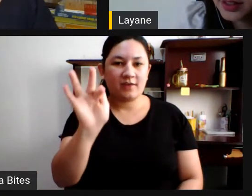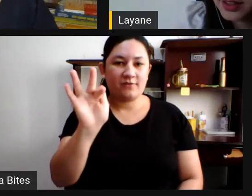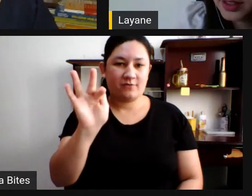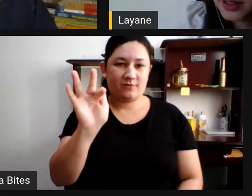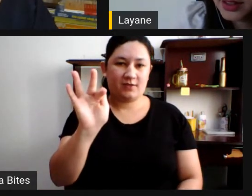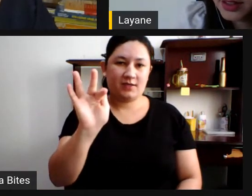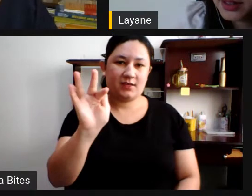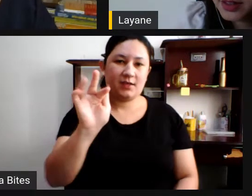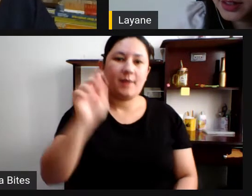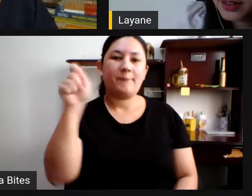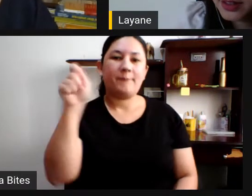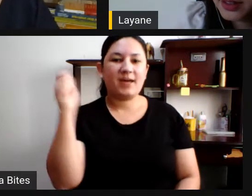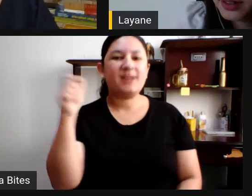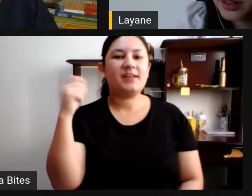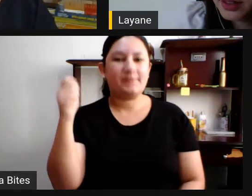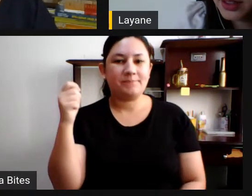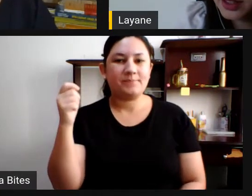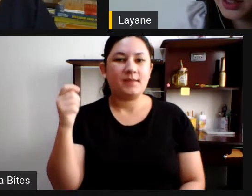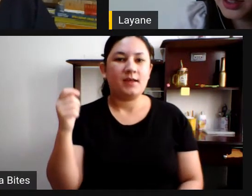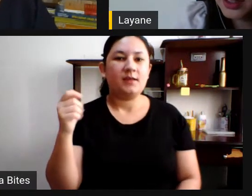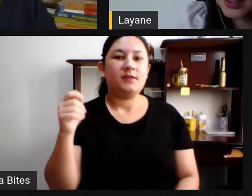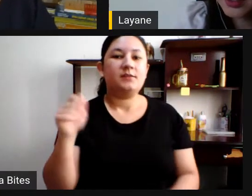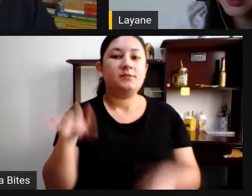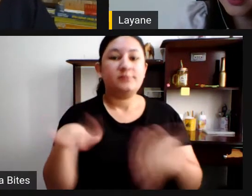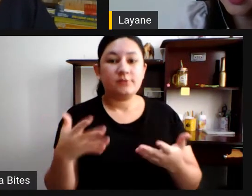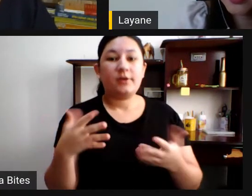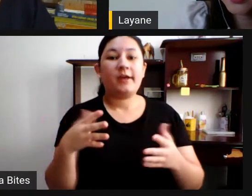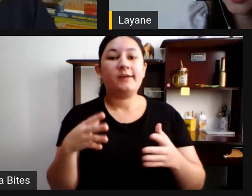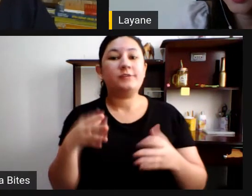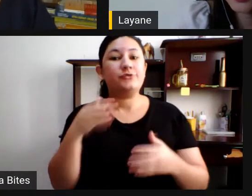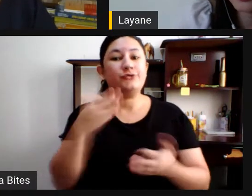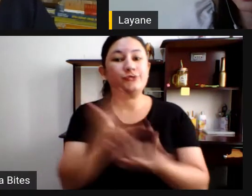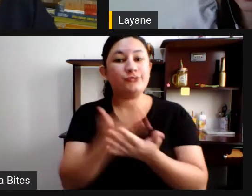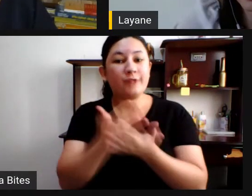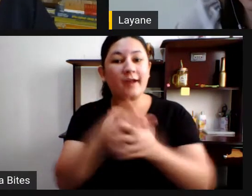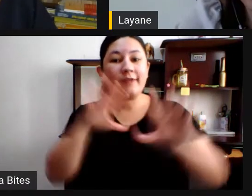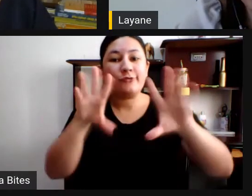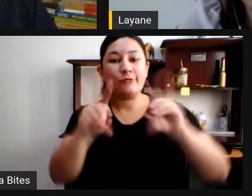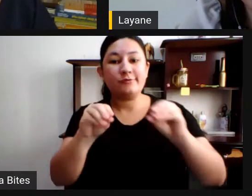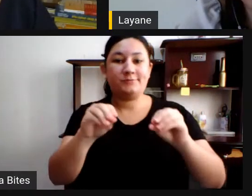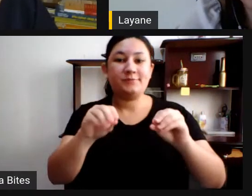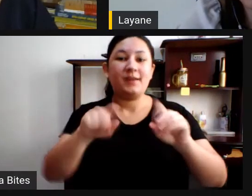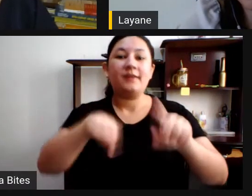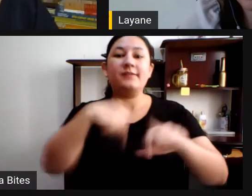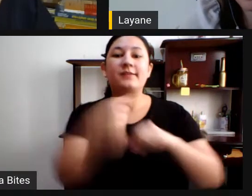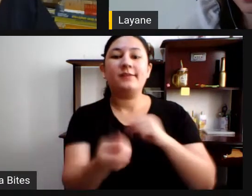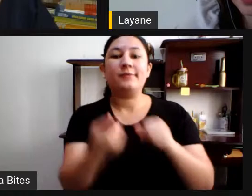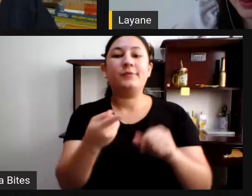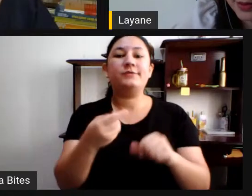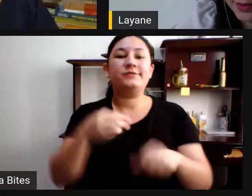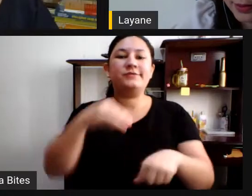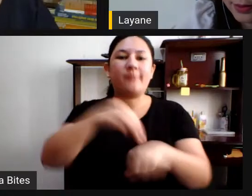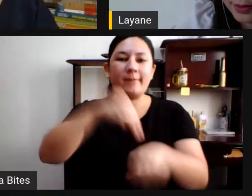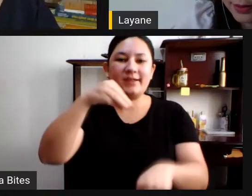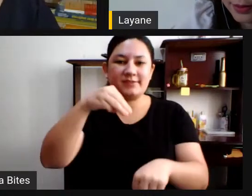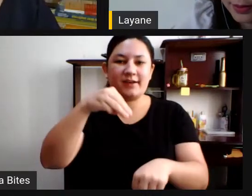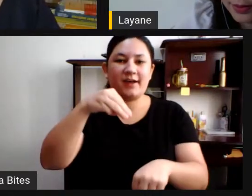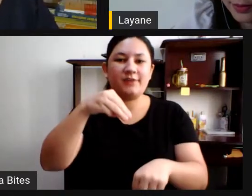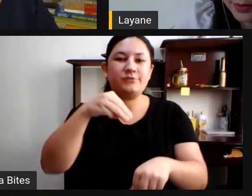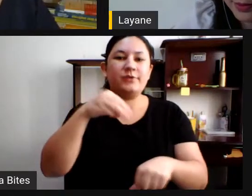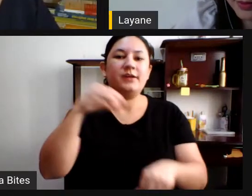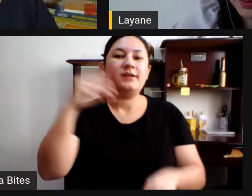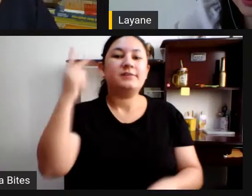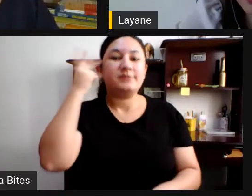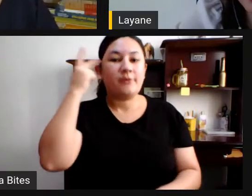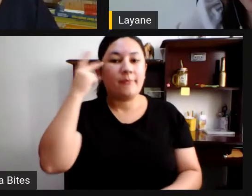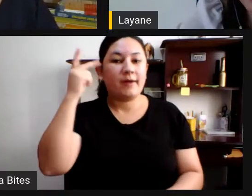num curso noturno e depois eu fiz o mestrado na Universidade Estadual de Campinas e depois eu vim